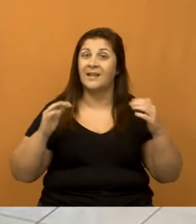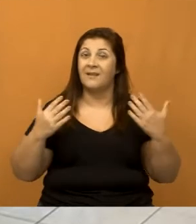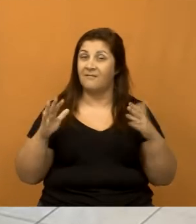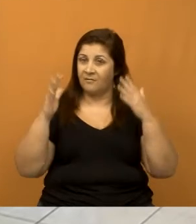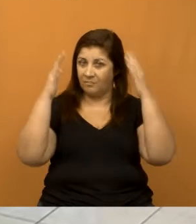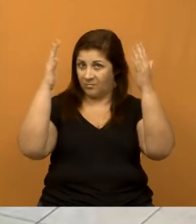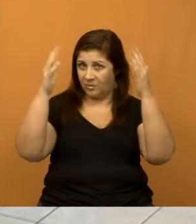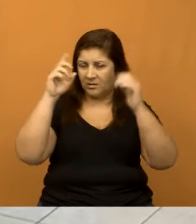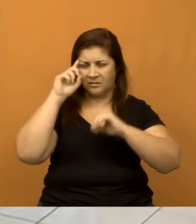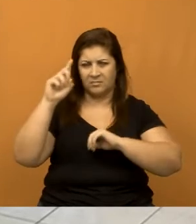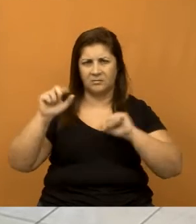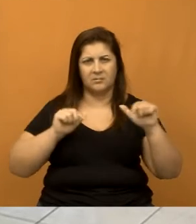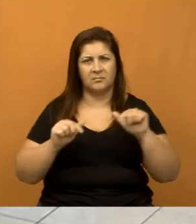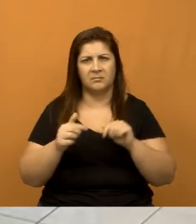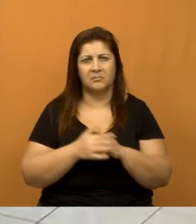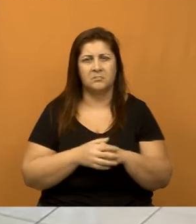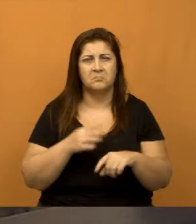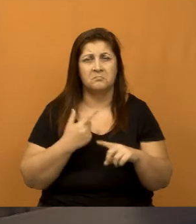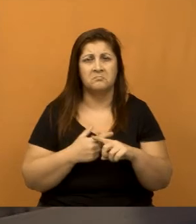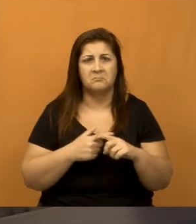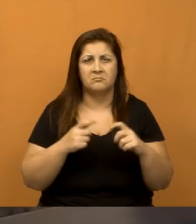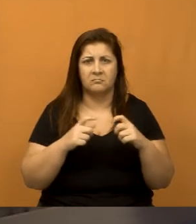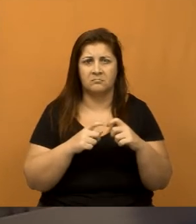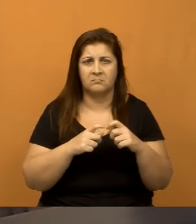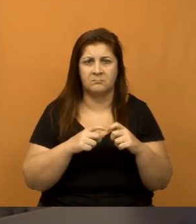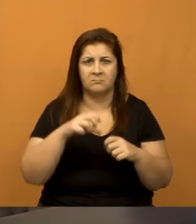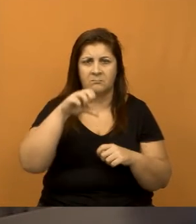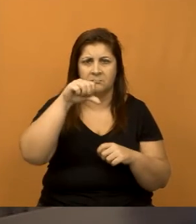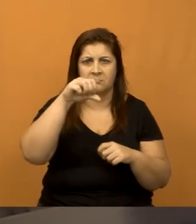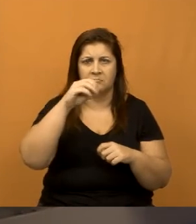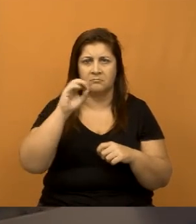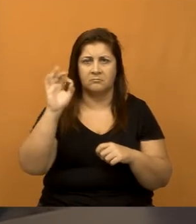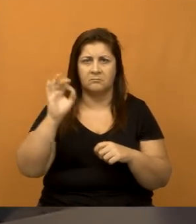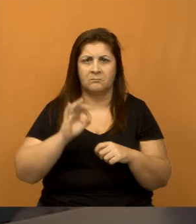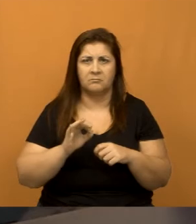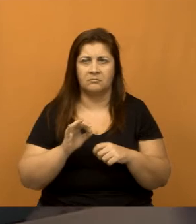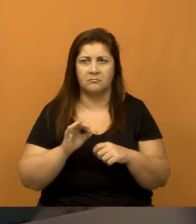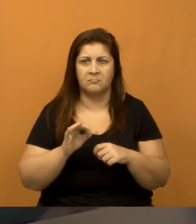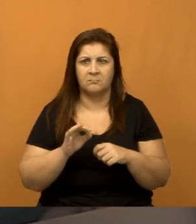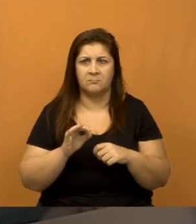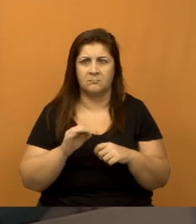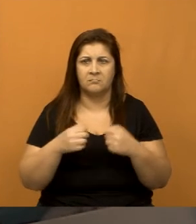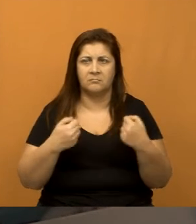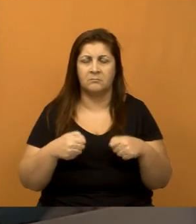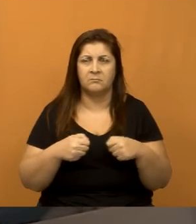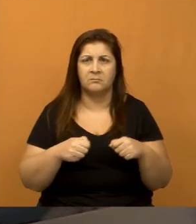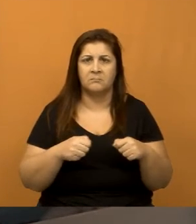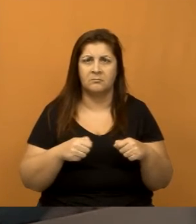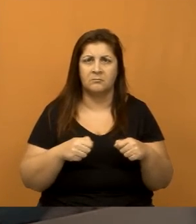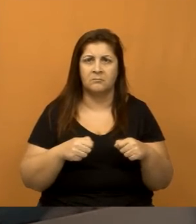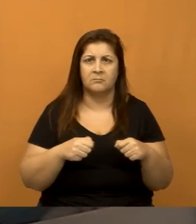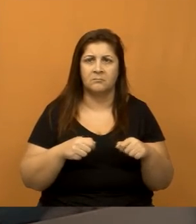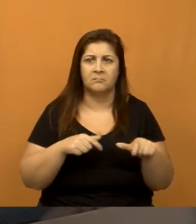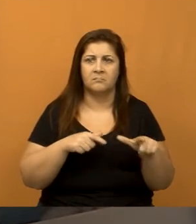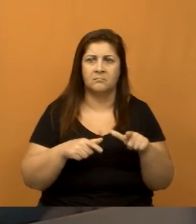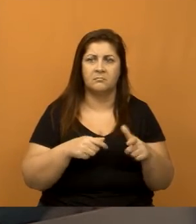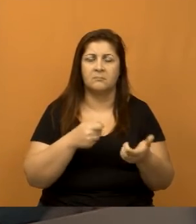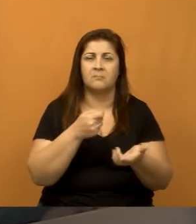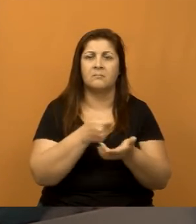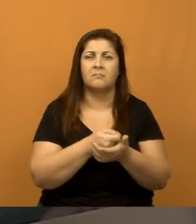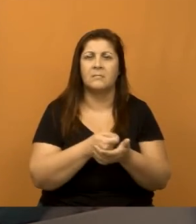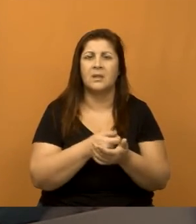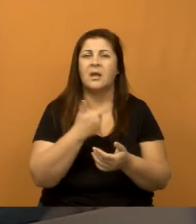trabalho? Porque nós médicos, 90% daquilo que a gente recebe, nós somos obrigados a trabalhar como pessoa jurídica,